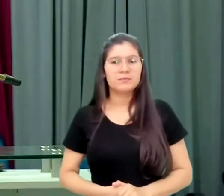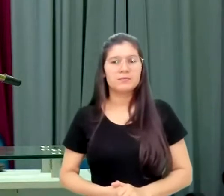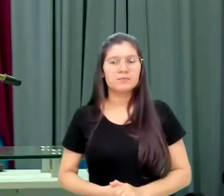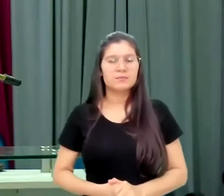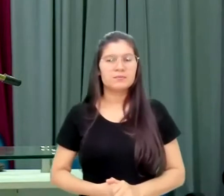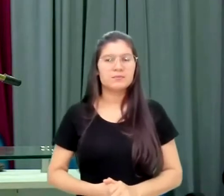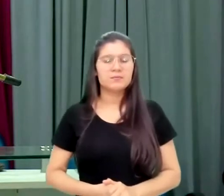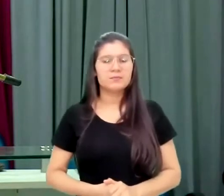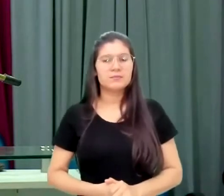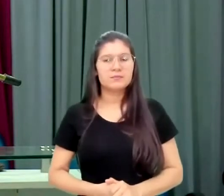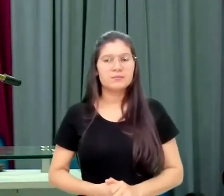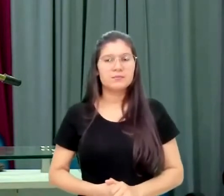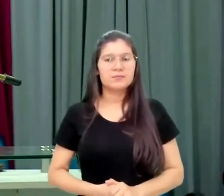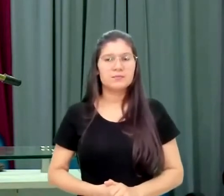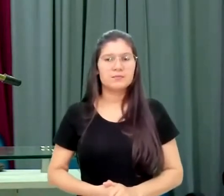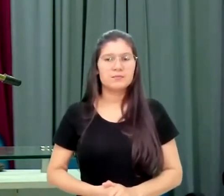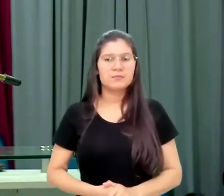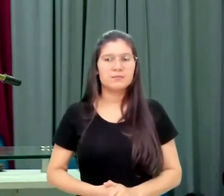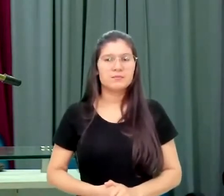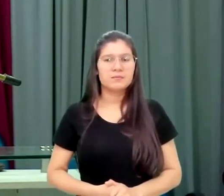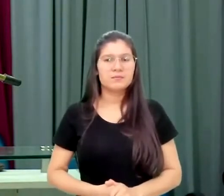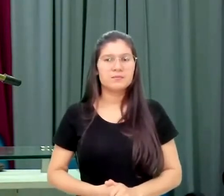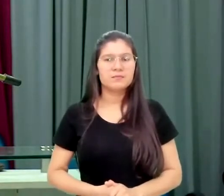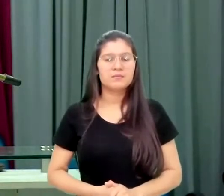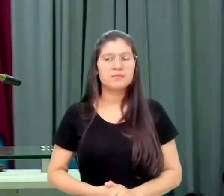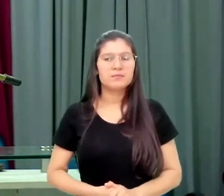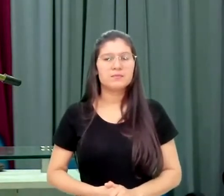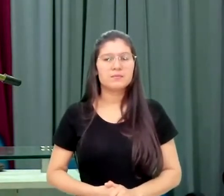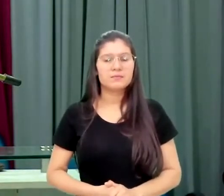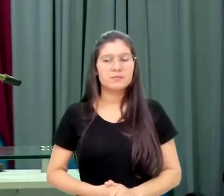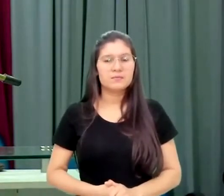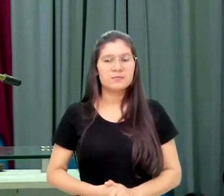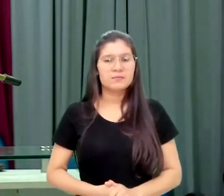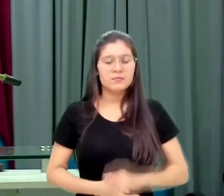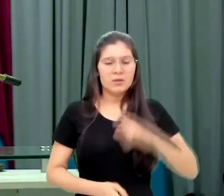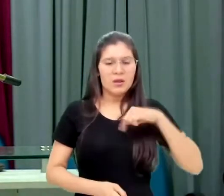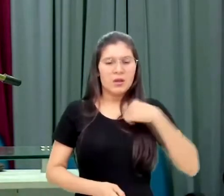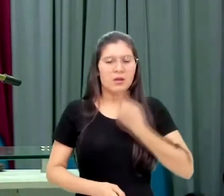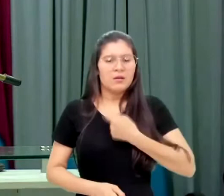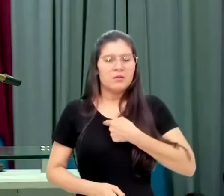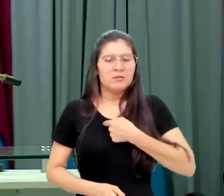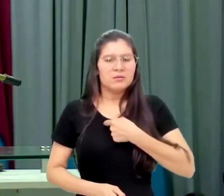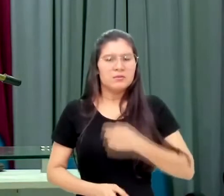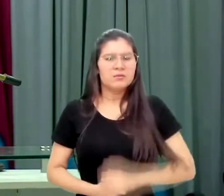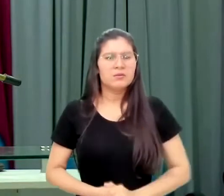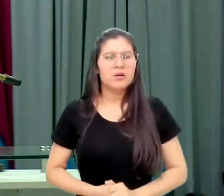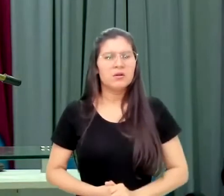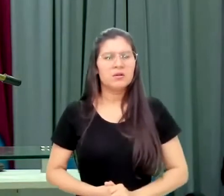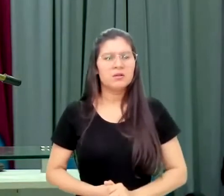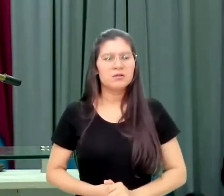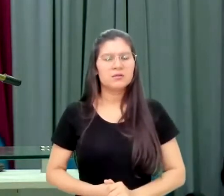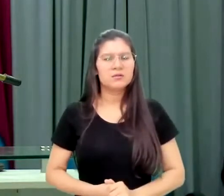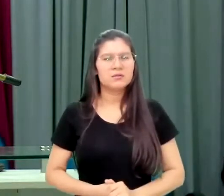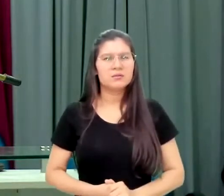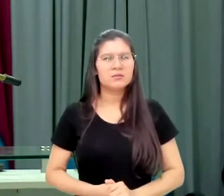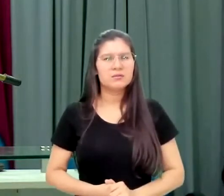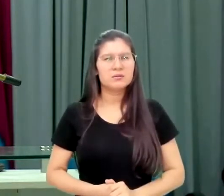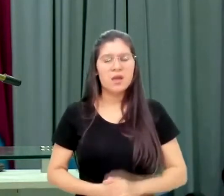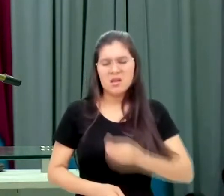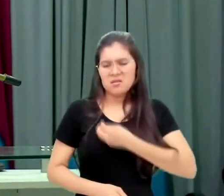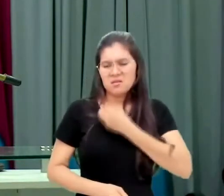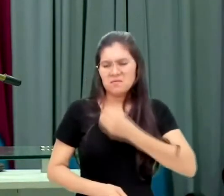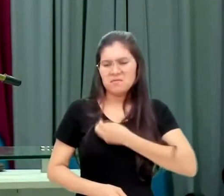Aleluia, glória a Deus, glória a Jesus. Nós não andamos segundo o que vemos, ou não